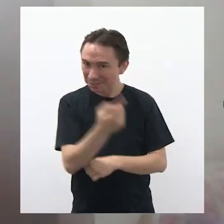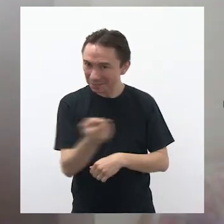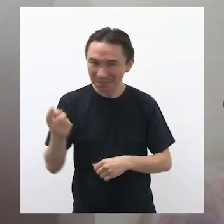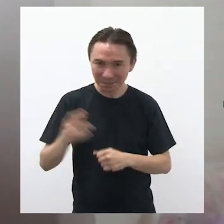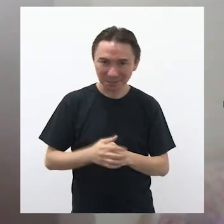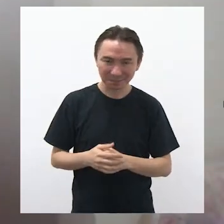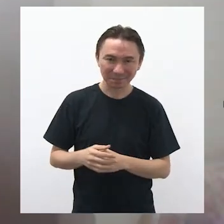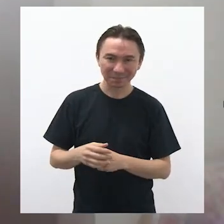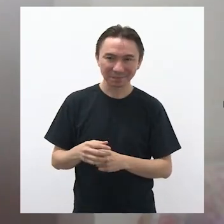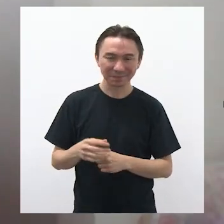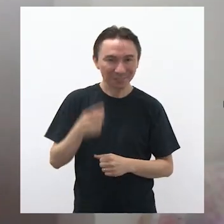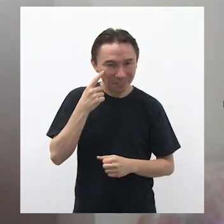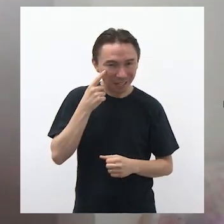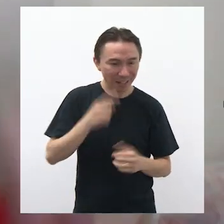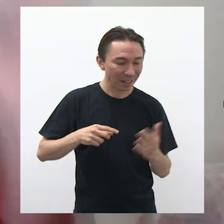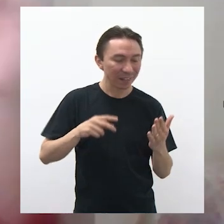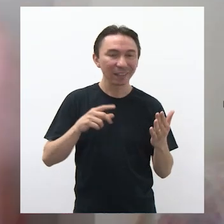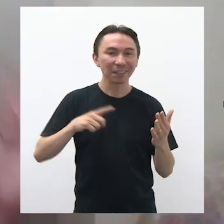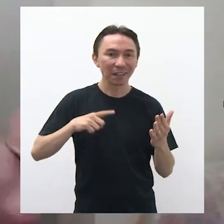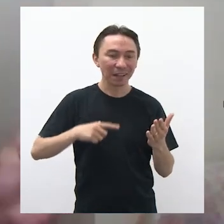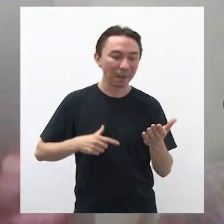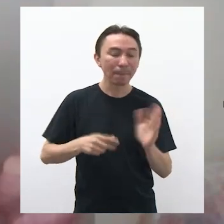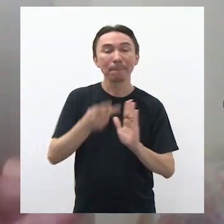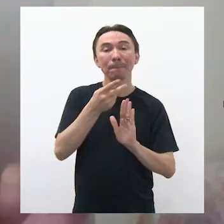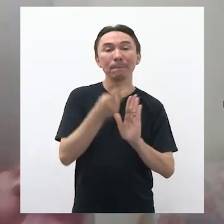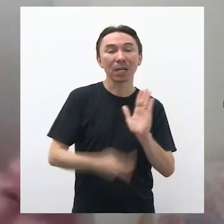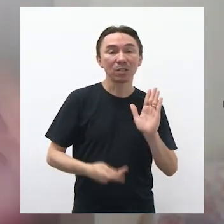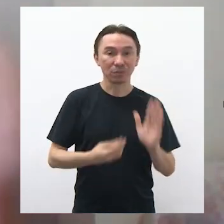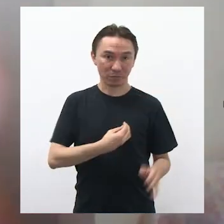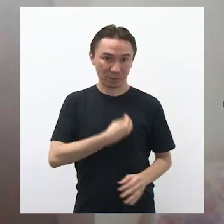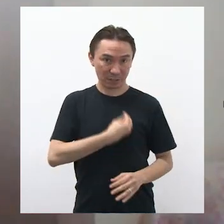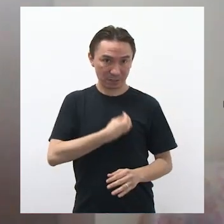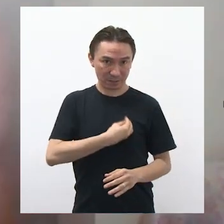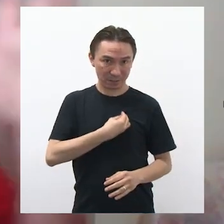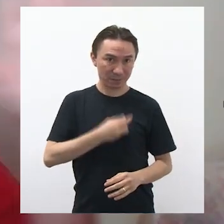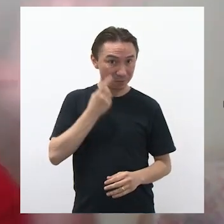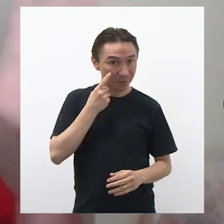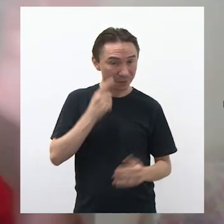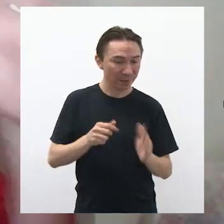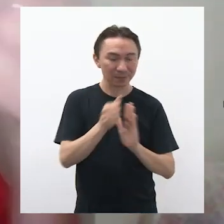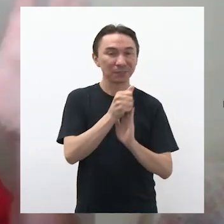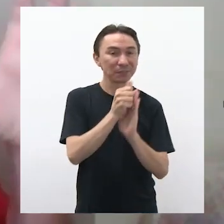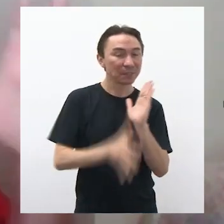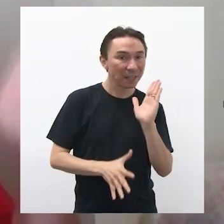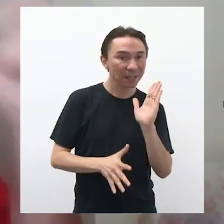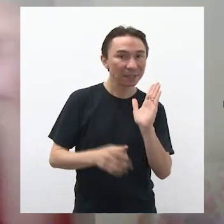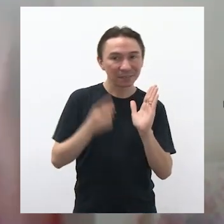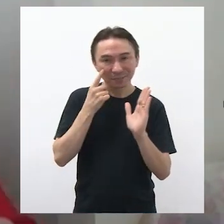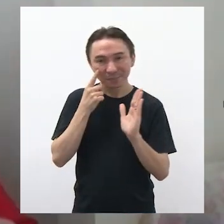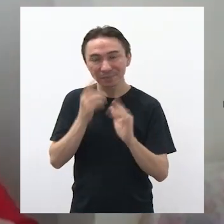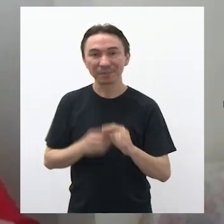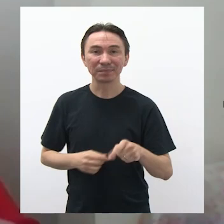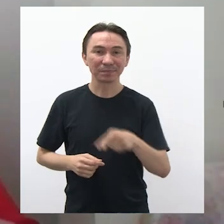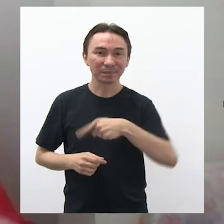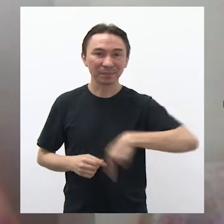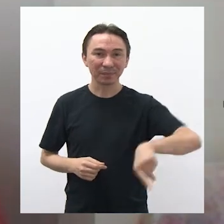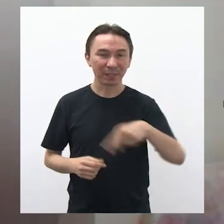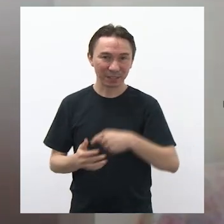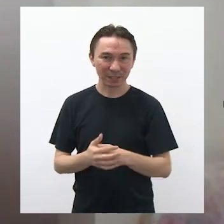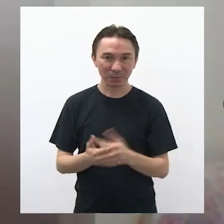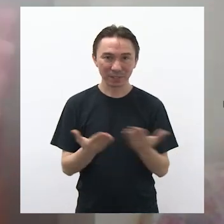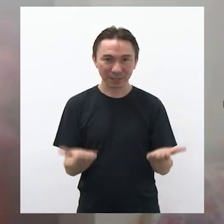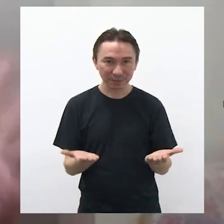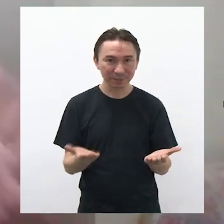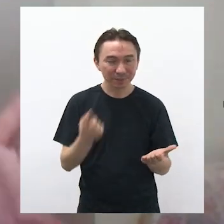no caderno do projeto de vida, e forem olhar para essa atividade, como é que a gente vai perceber o SAFe nesta atividade? Então,